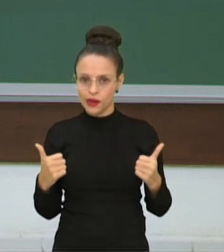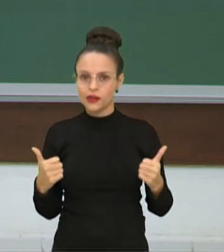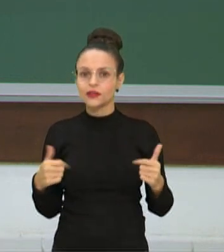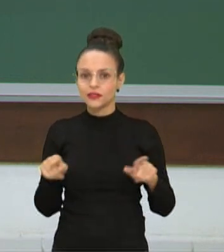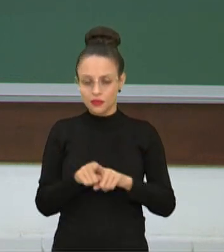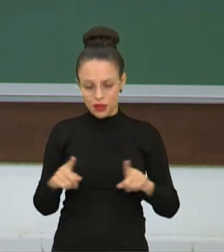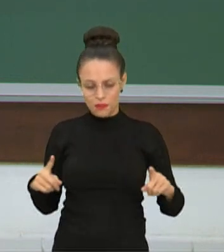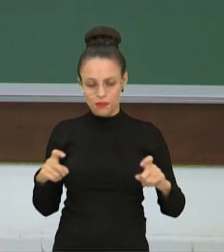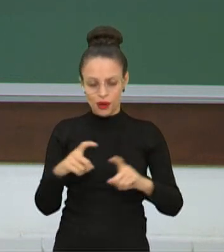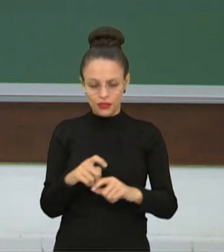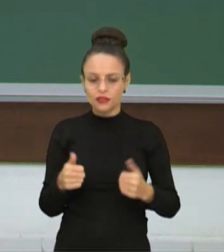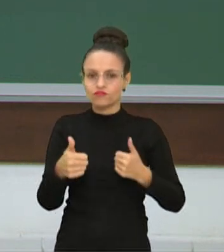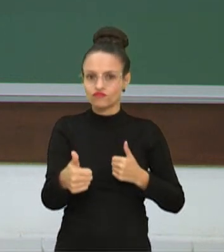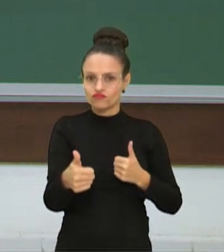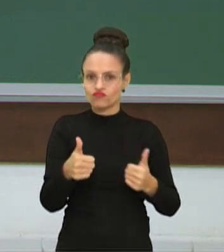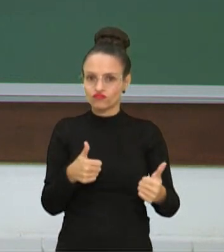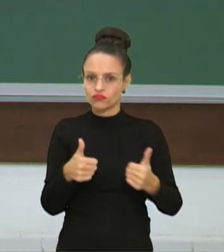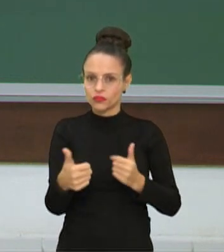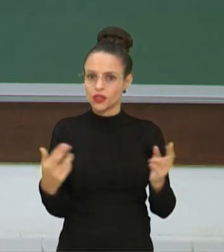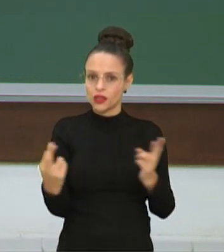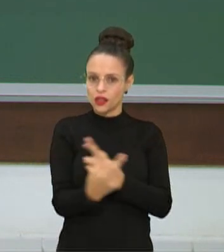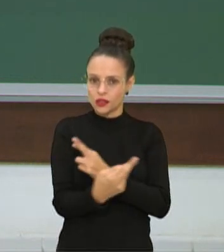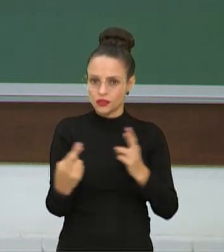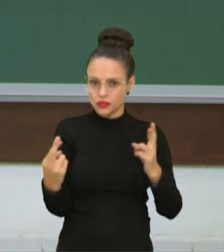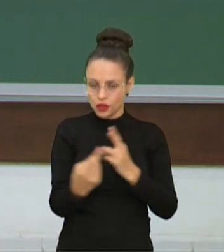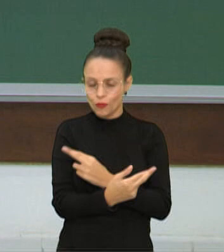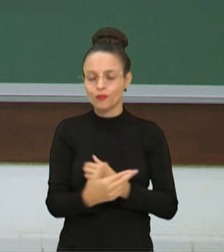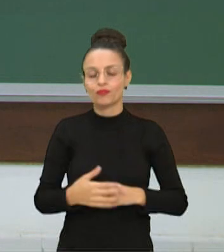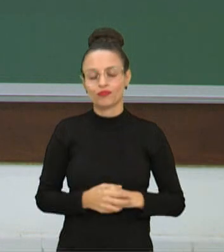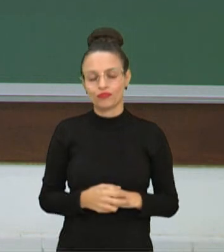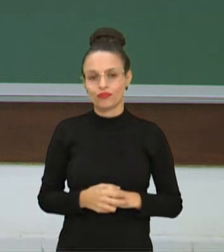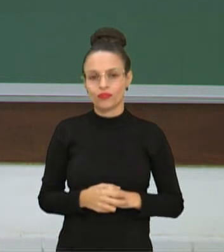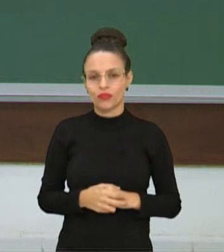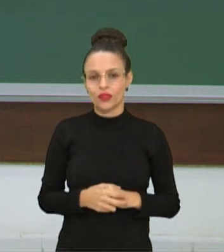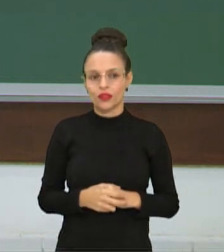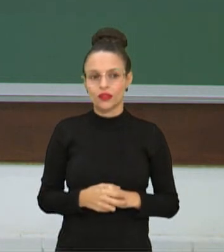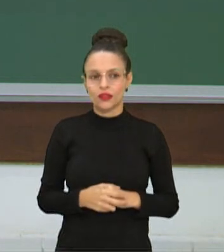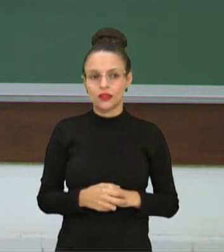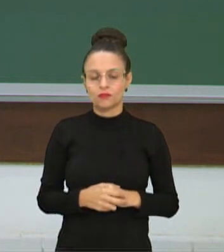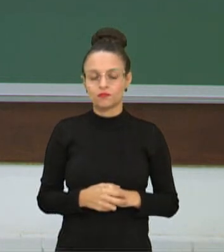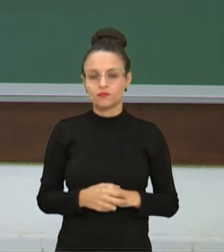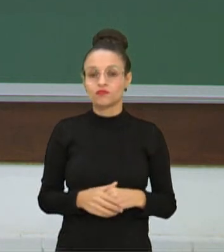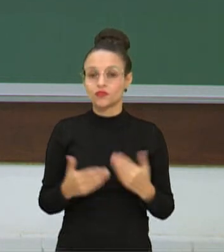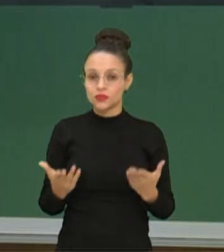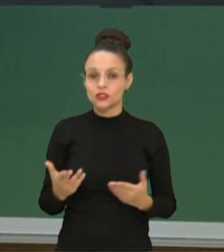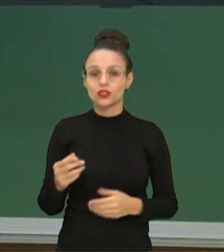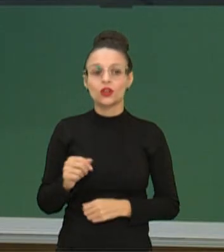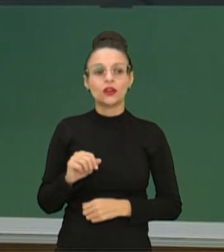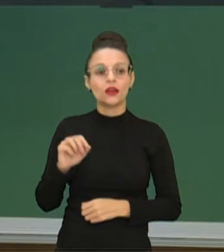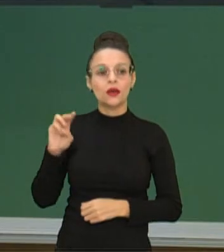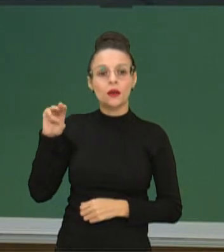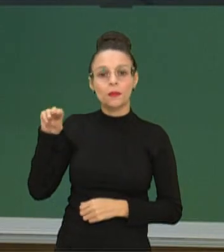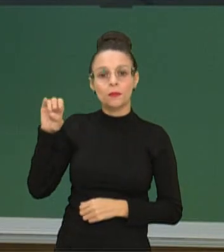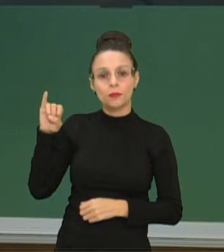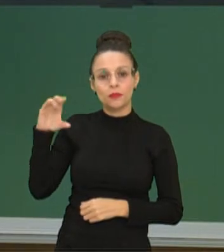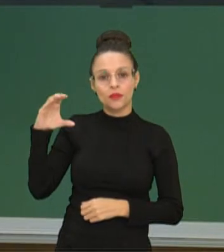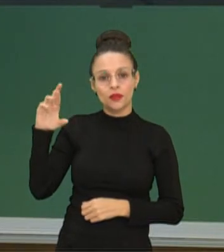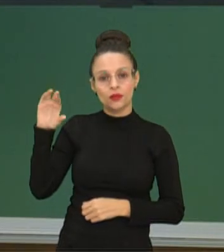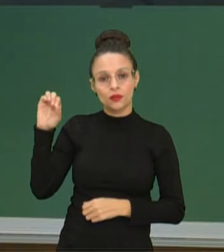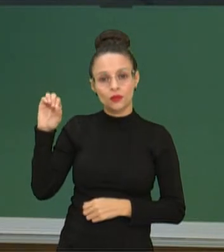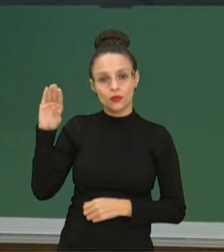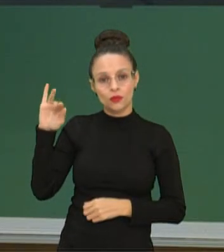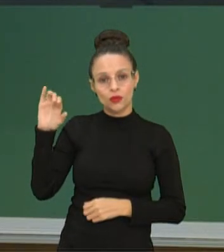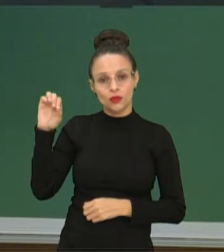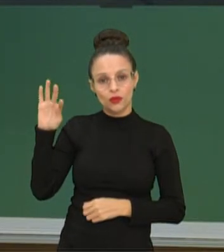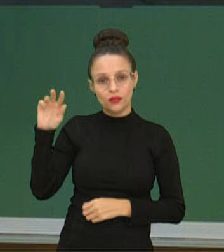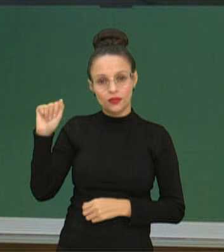quanto as bactérias, certo? Então, essas bactérias são do bem e a gente chama elas de microbiota, né?